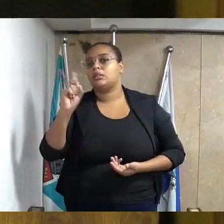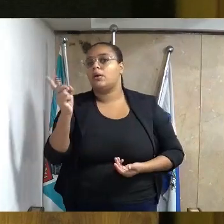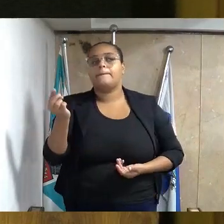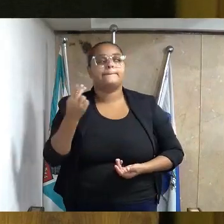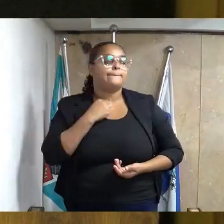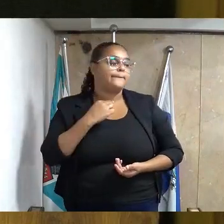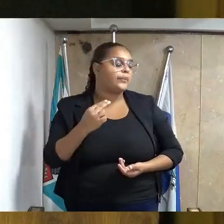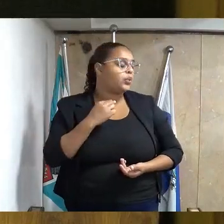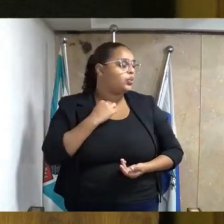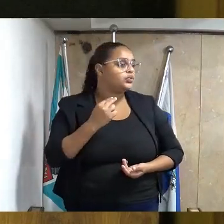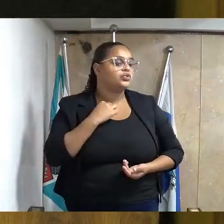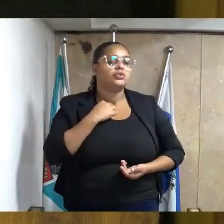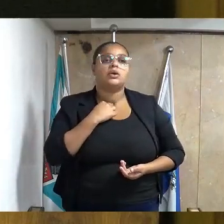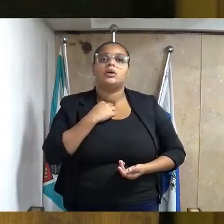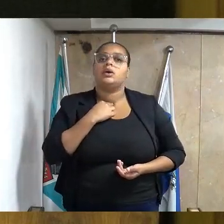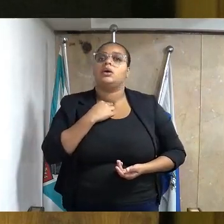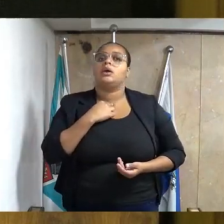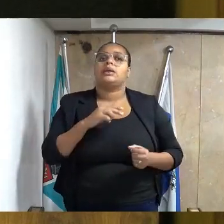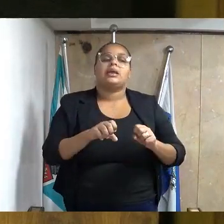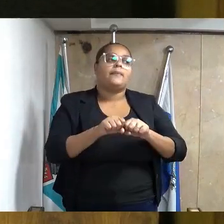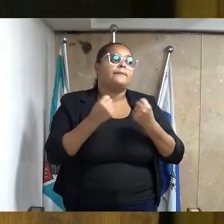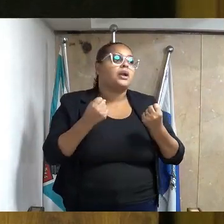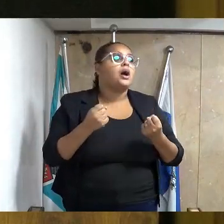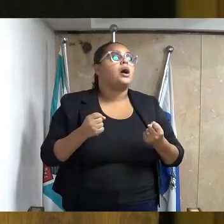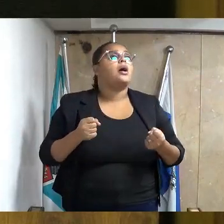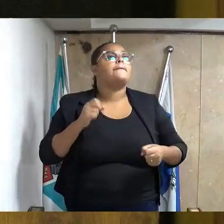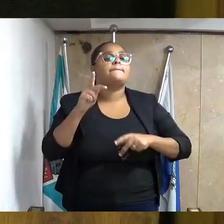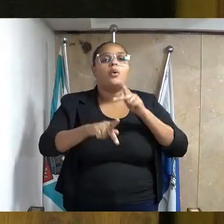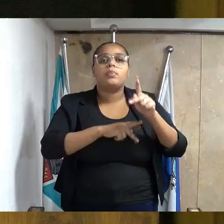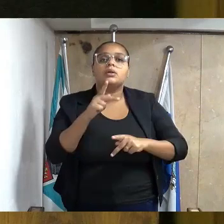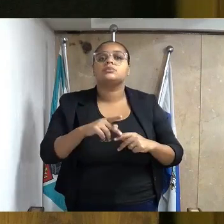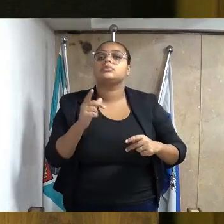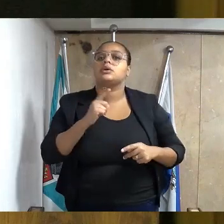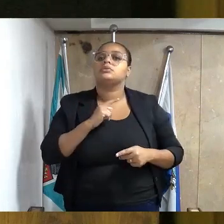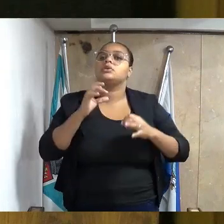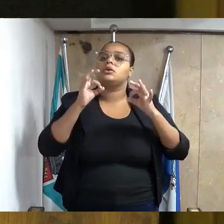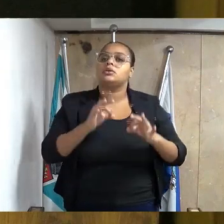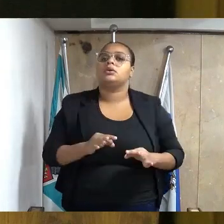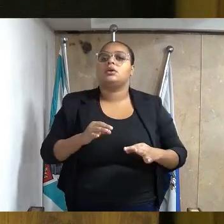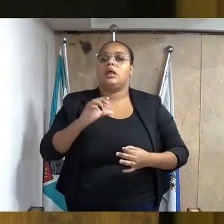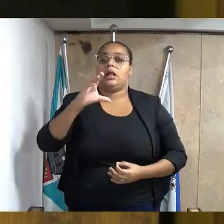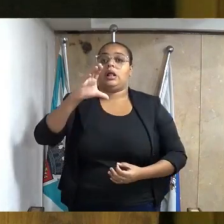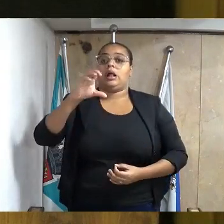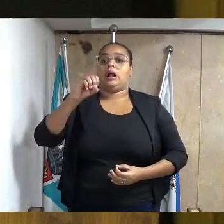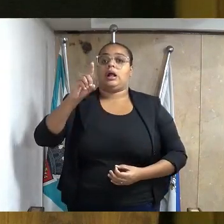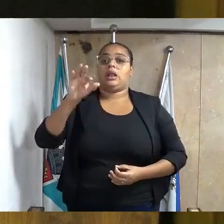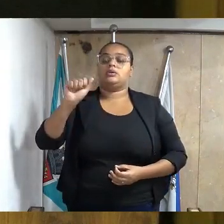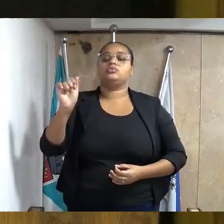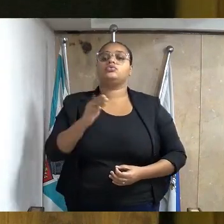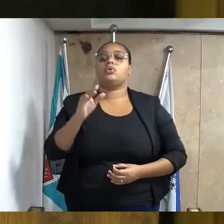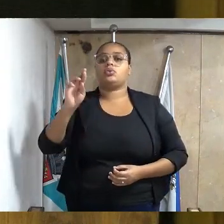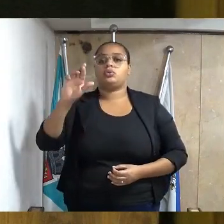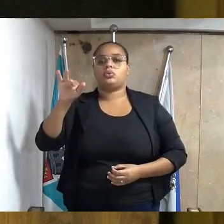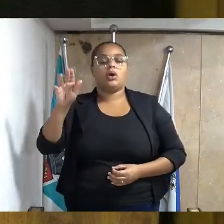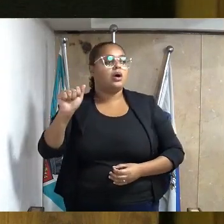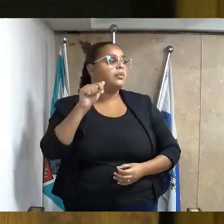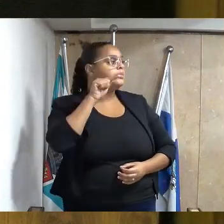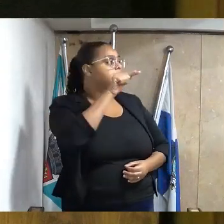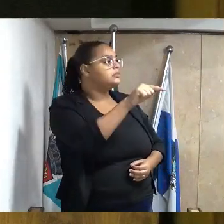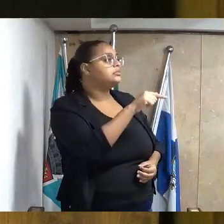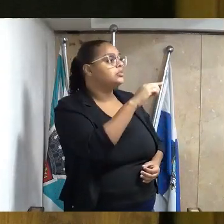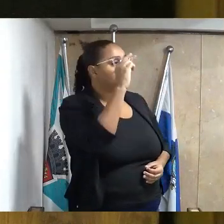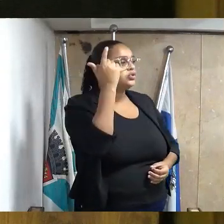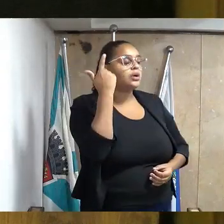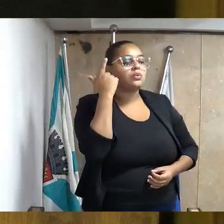pode massacrar a população. Tenho certeza que o governador Cláudio Castro não tinha conhecimento dessas